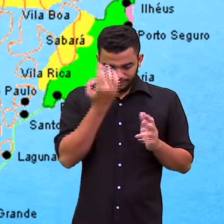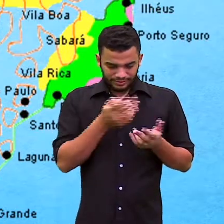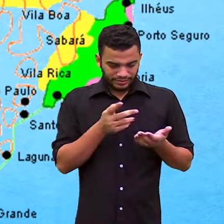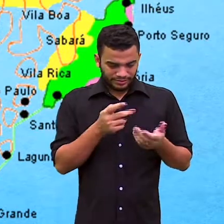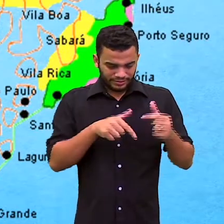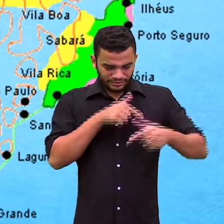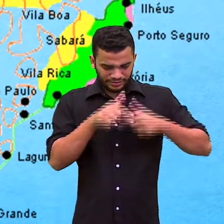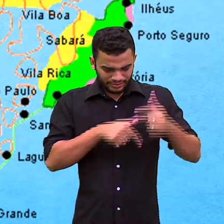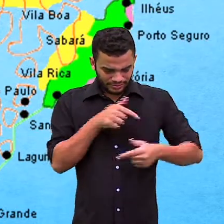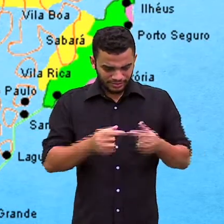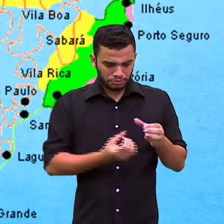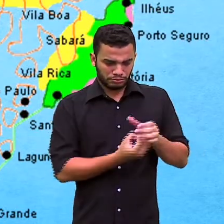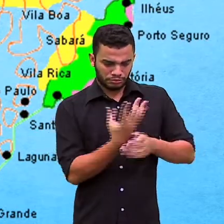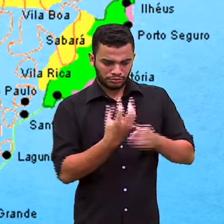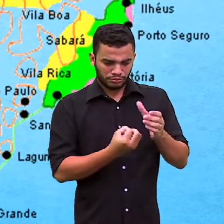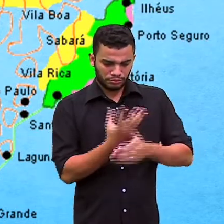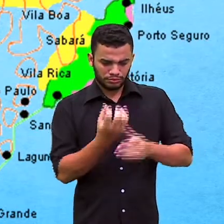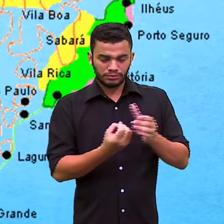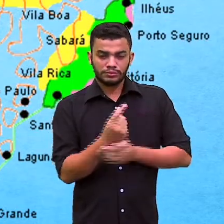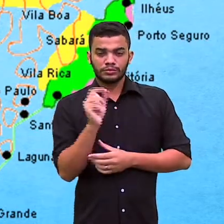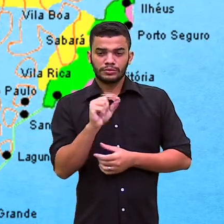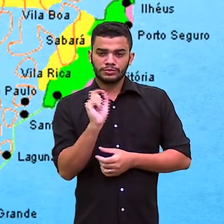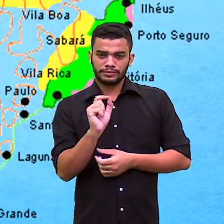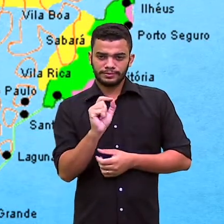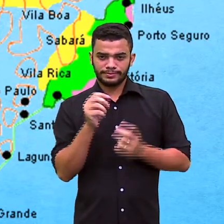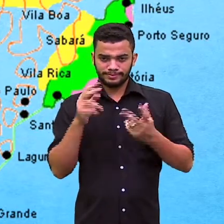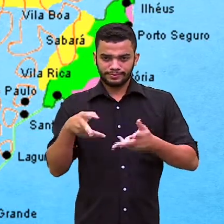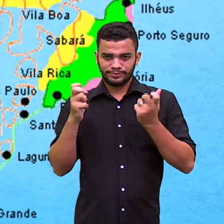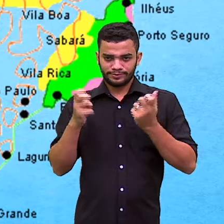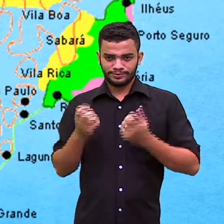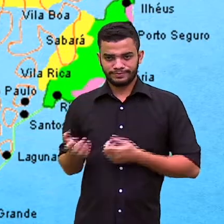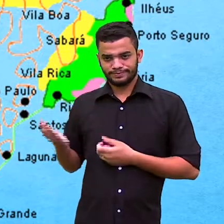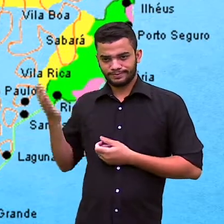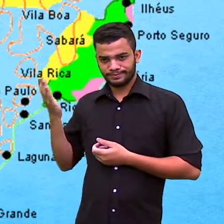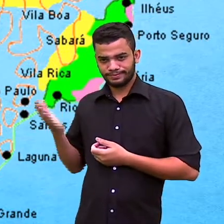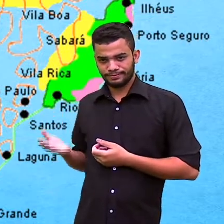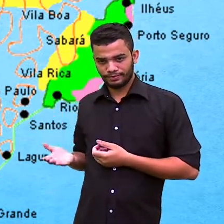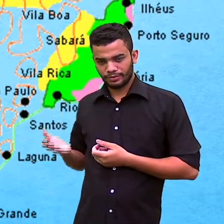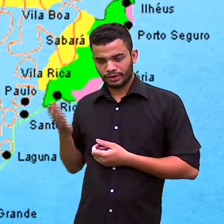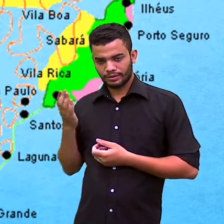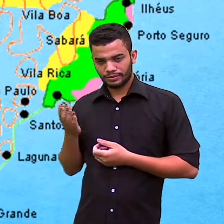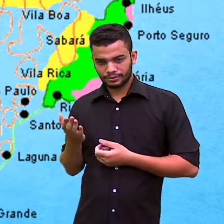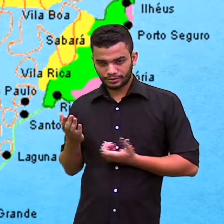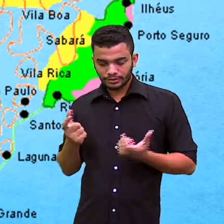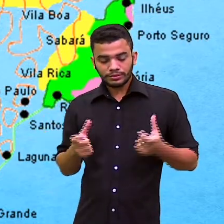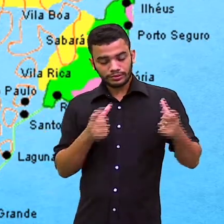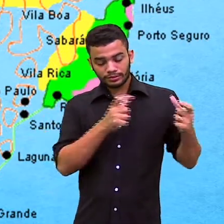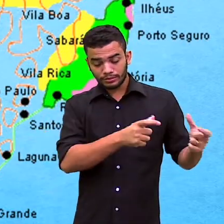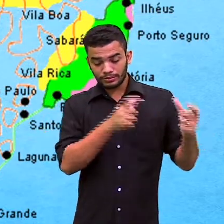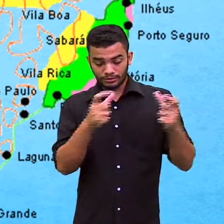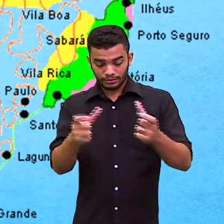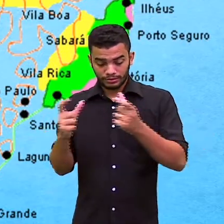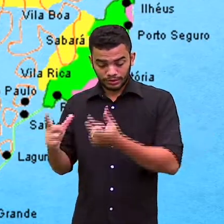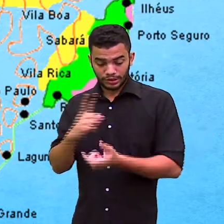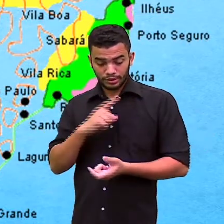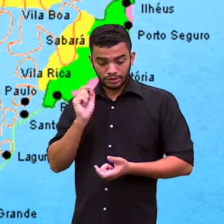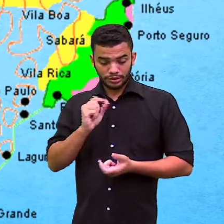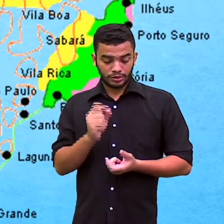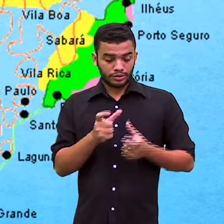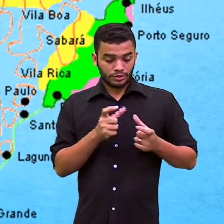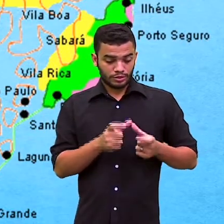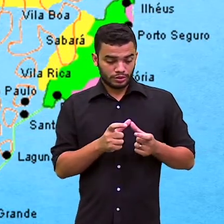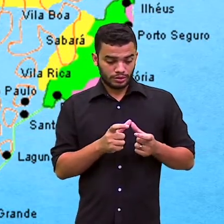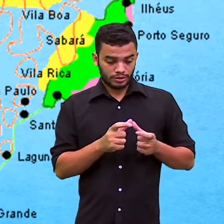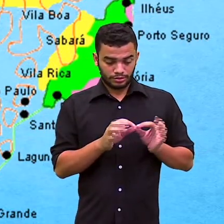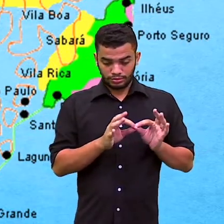Então, onde que levava esta matéria-prima? Tinha uma rota comercial nela. Então, podemos